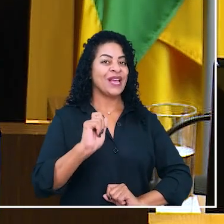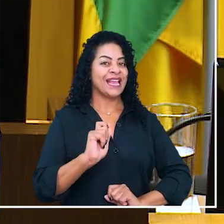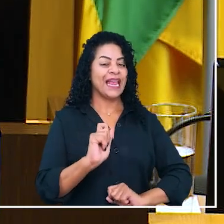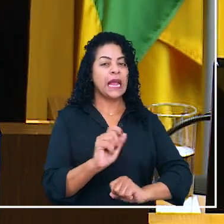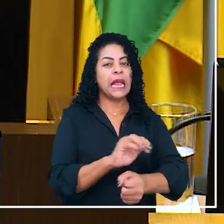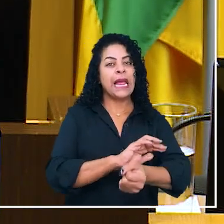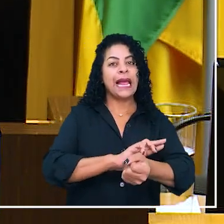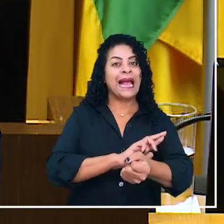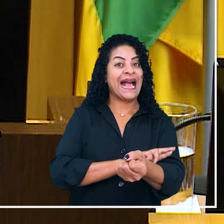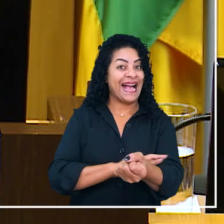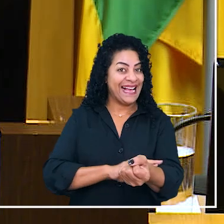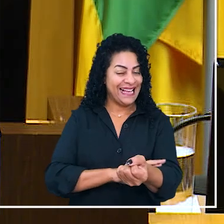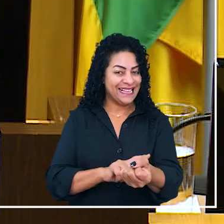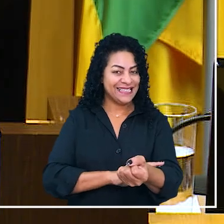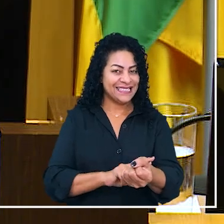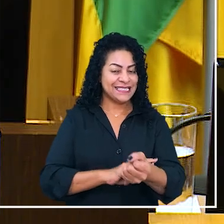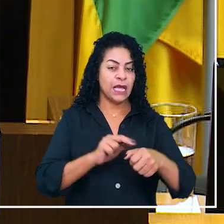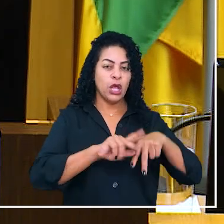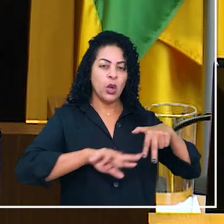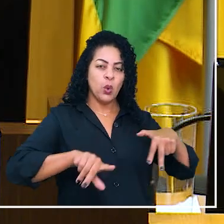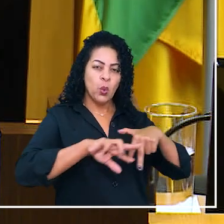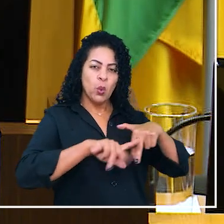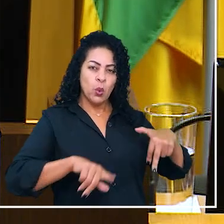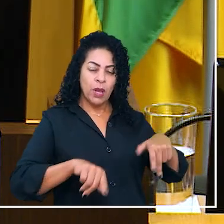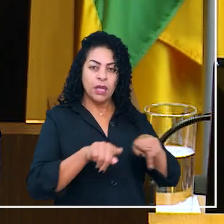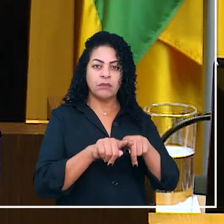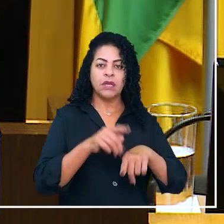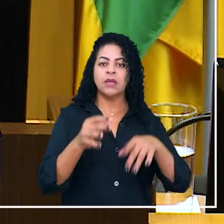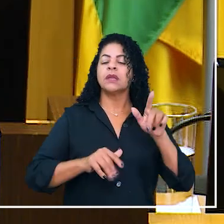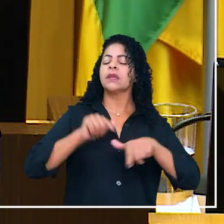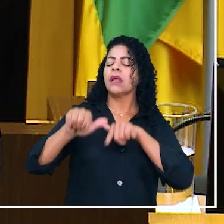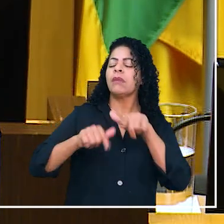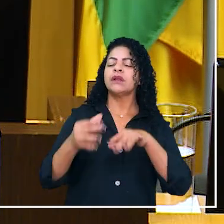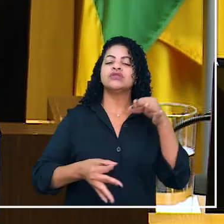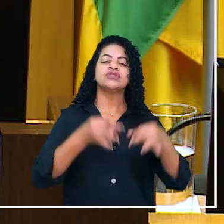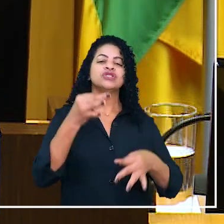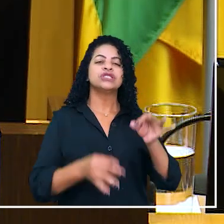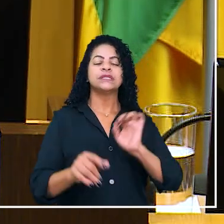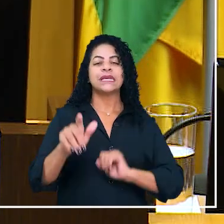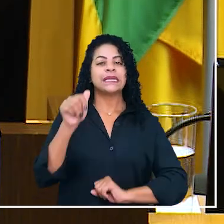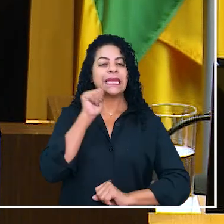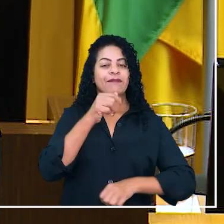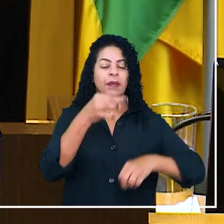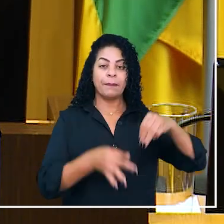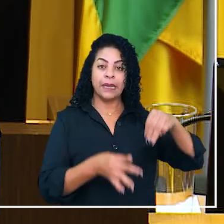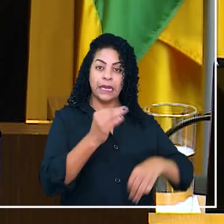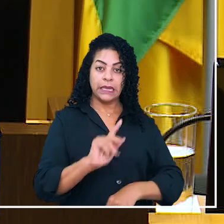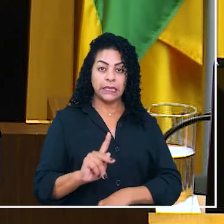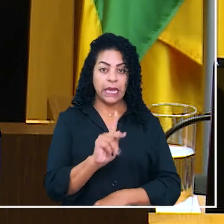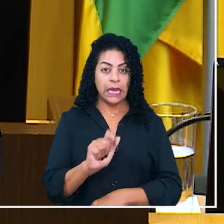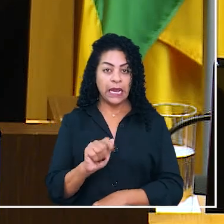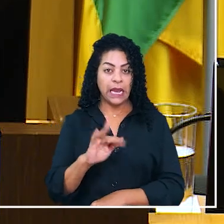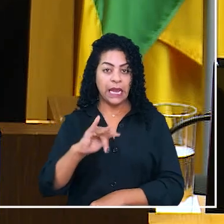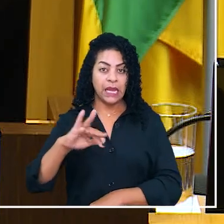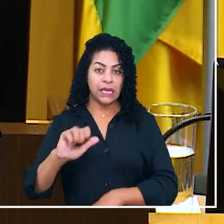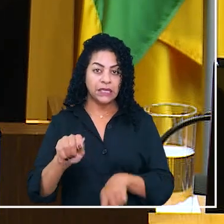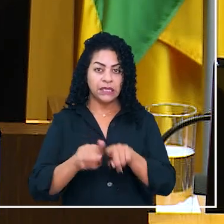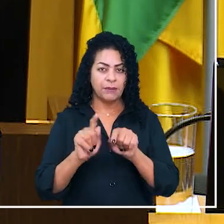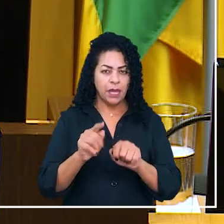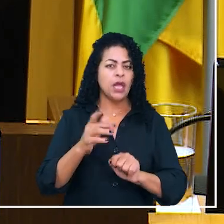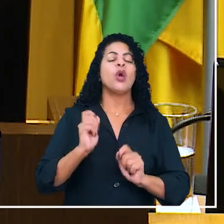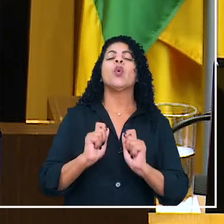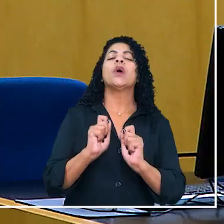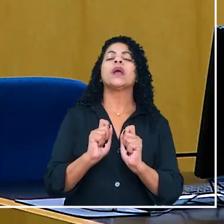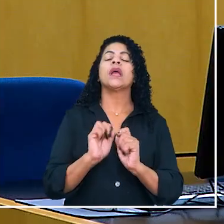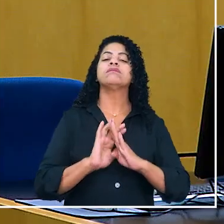Equidade de Raça, Gênero e Diversidade da Justiça do Trabalho, ministra Kátia Arruda, ressaltou que a iniciativa